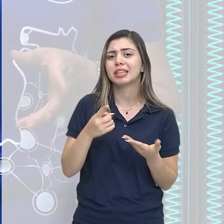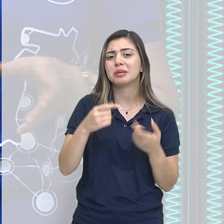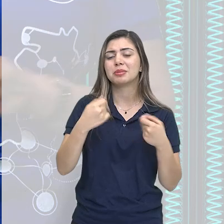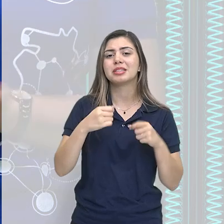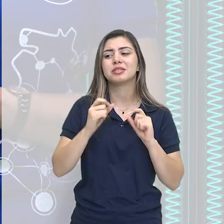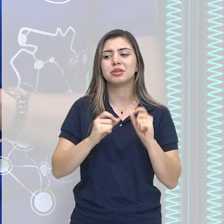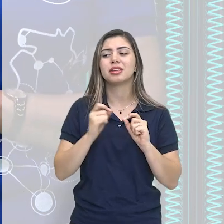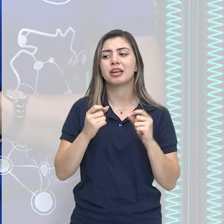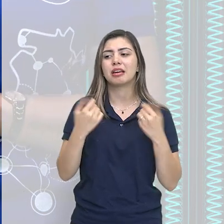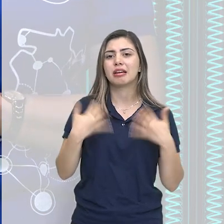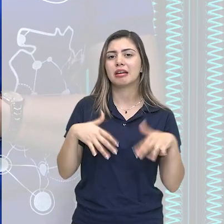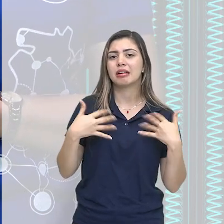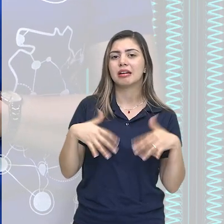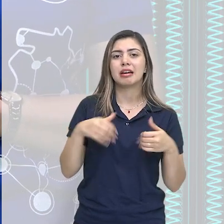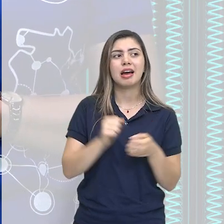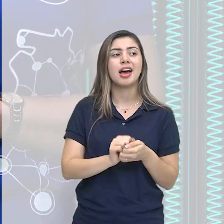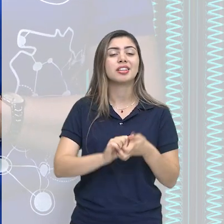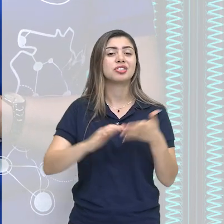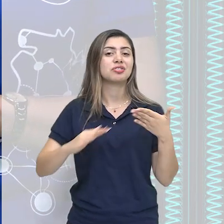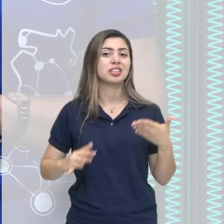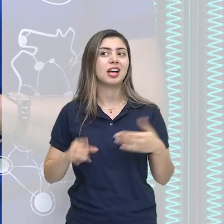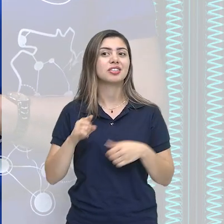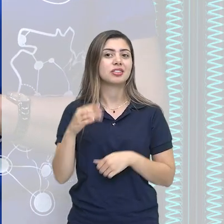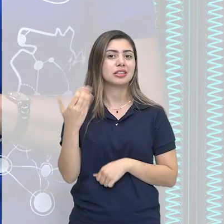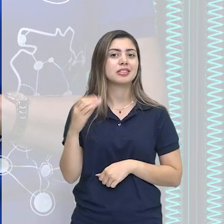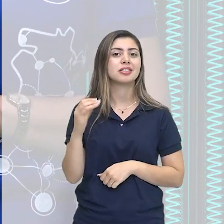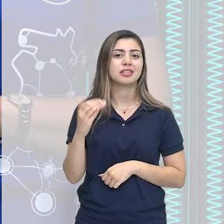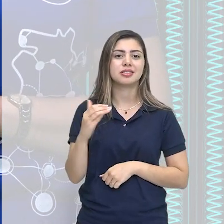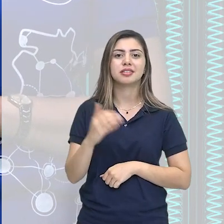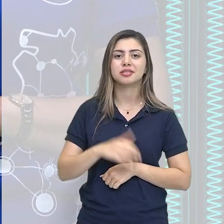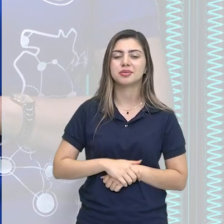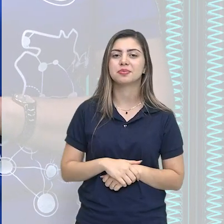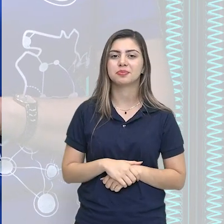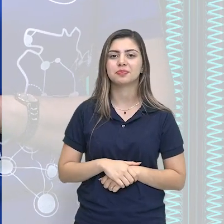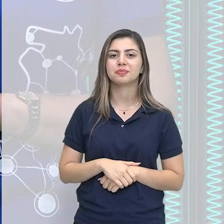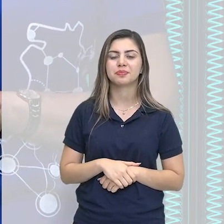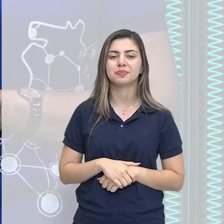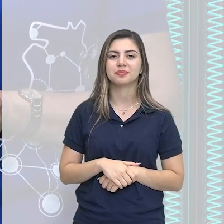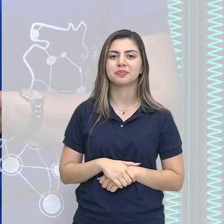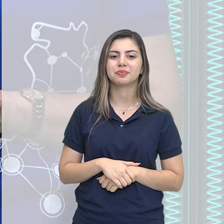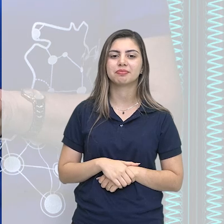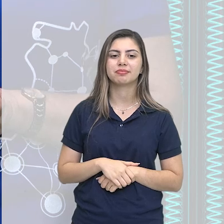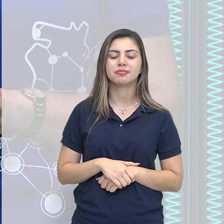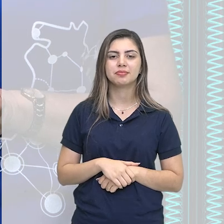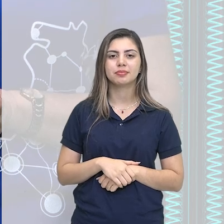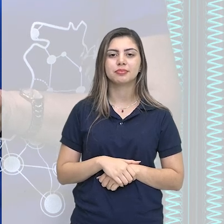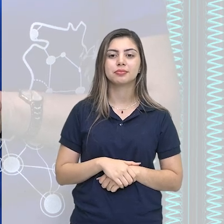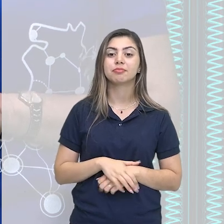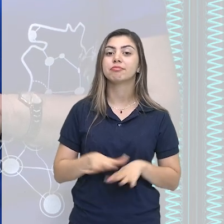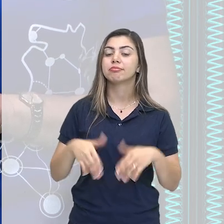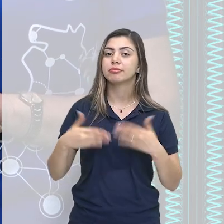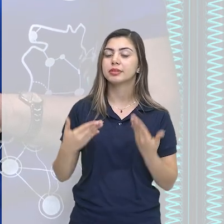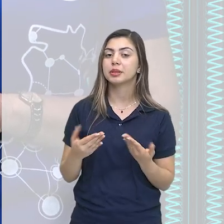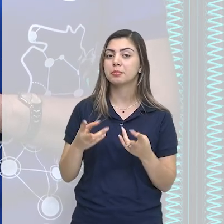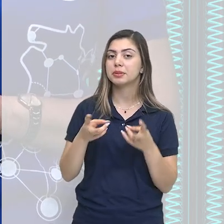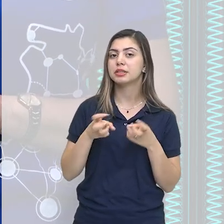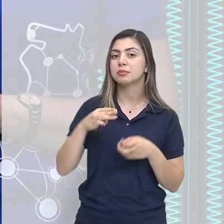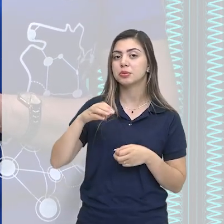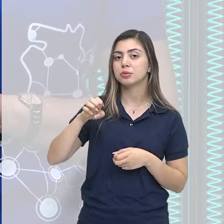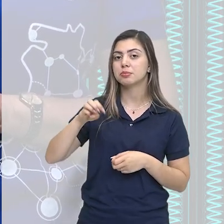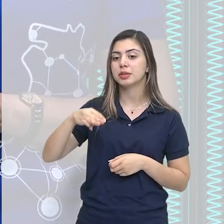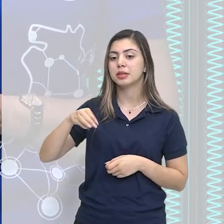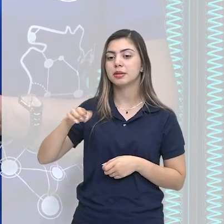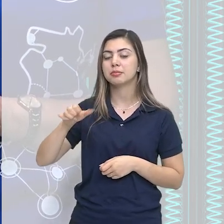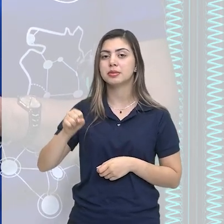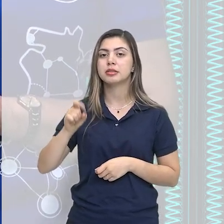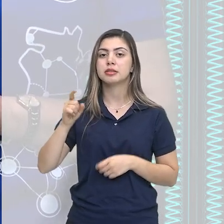trabalho que ele vai ter que fazer aí, né? O projeto de ciências. Então, muito bem. Então, os memes, eles estão